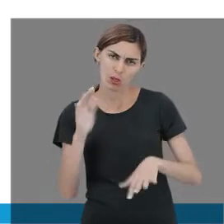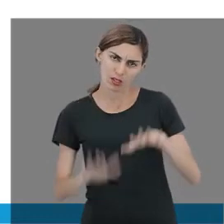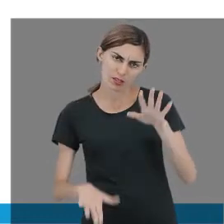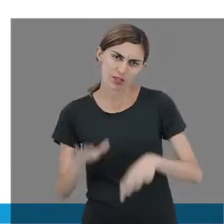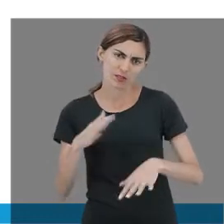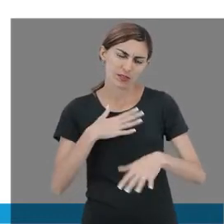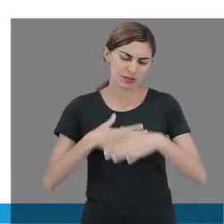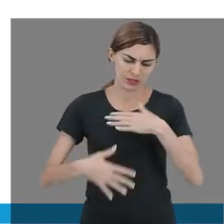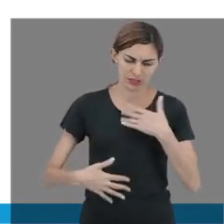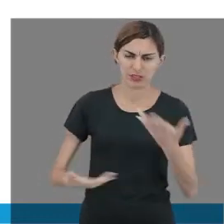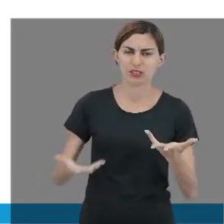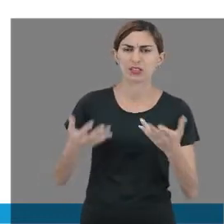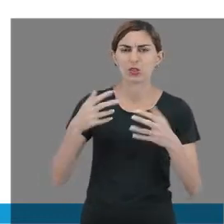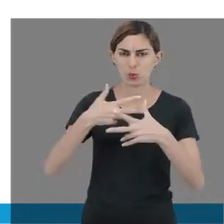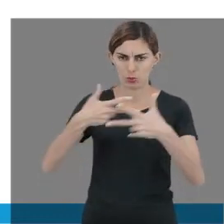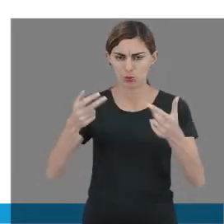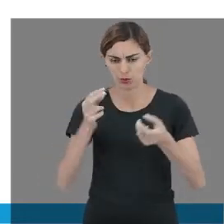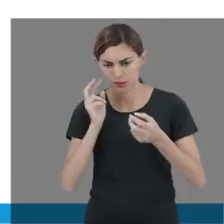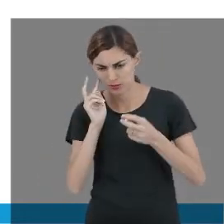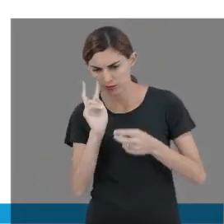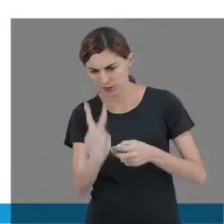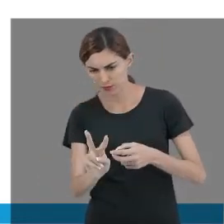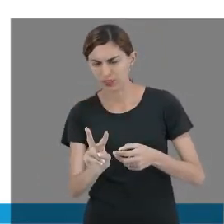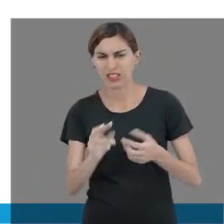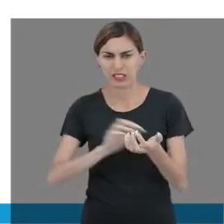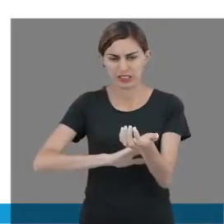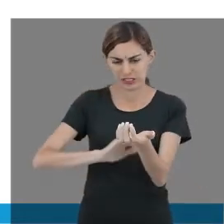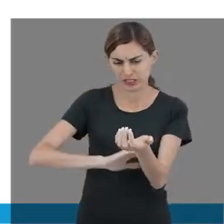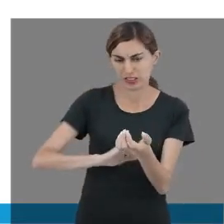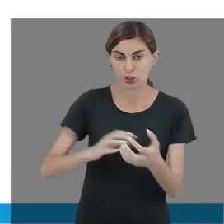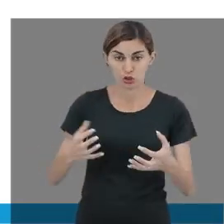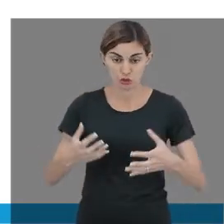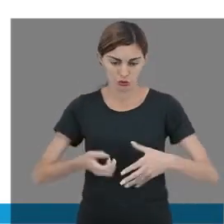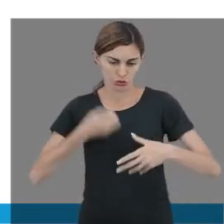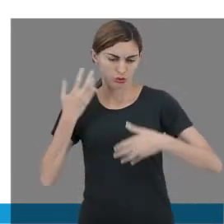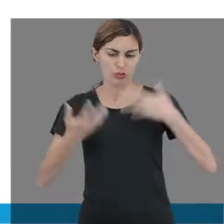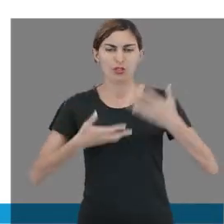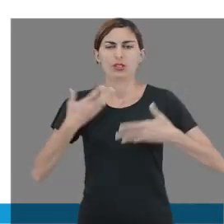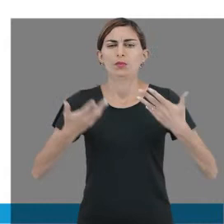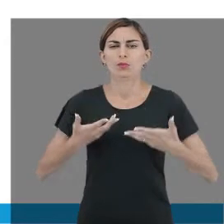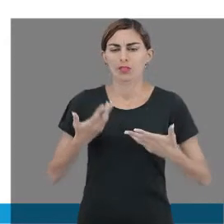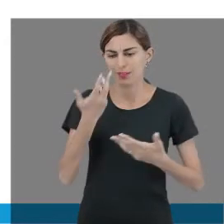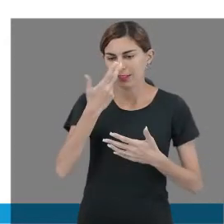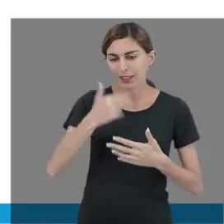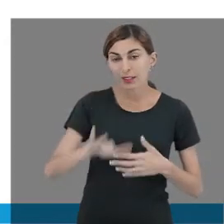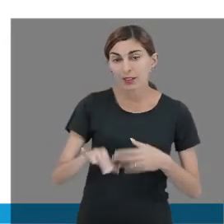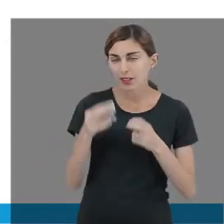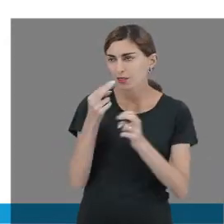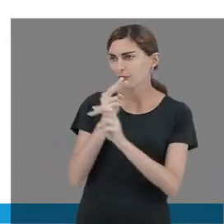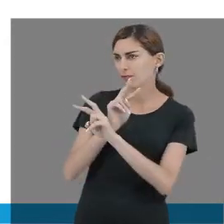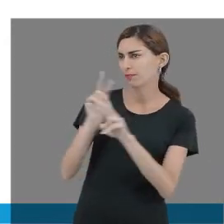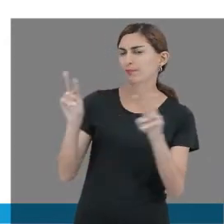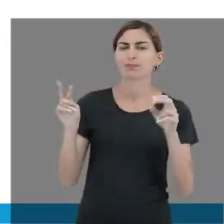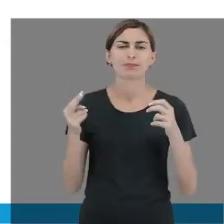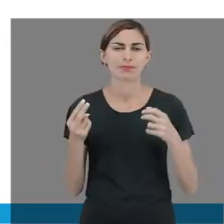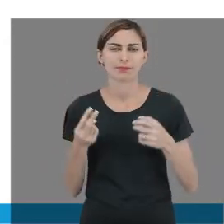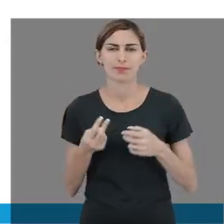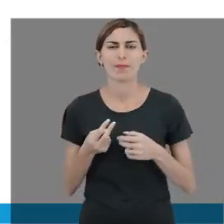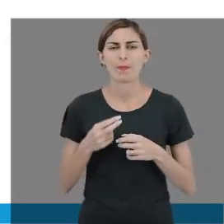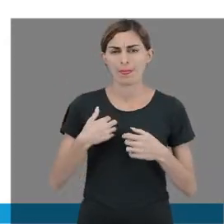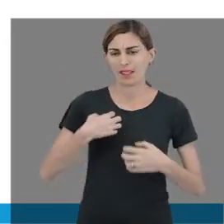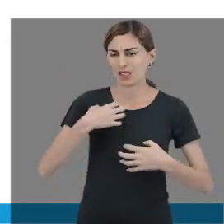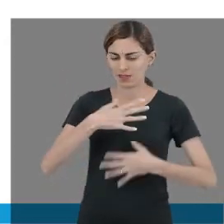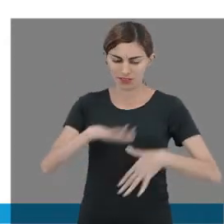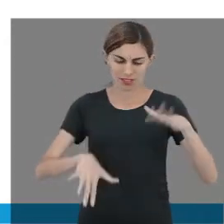mais durinhas, e tem uma coisa que a gente chama de hiperexcitabilidade. Qualquer estímulo levava a criança a fazer reflexo, e esse reflexo deixava a criança meio angustiada,